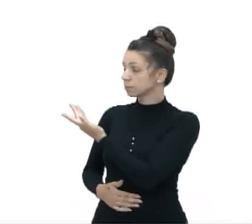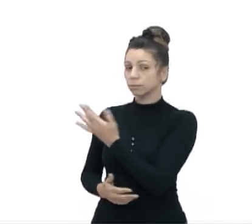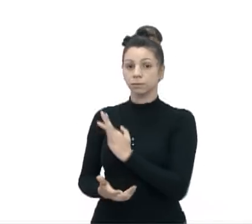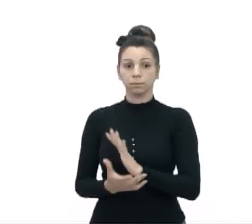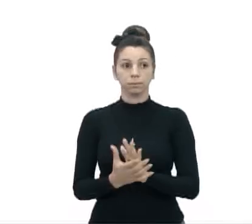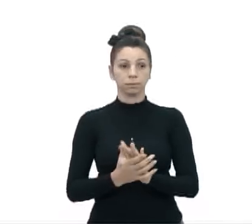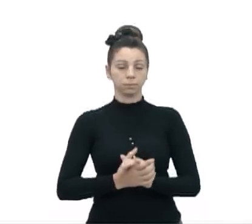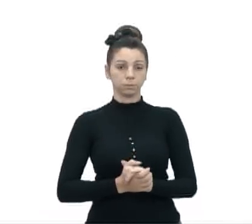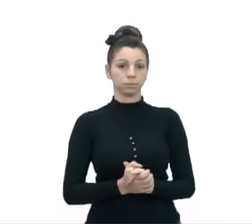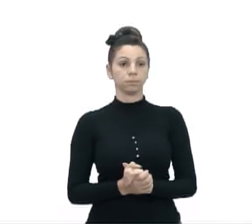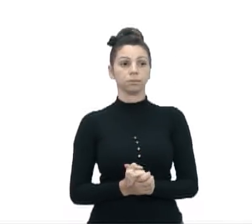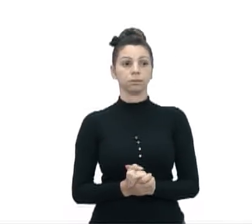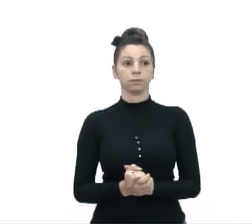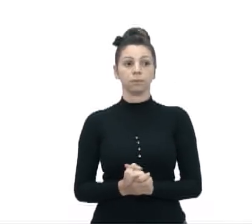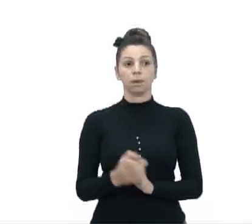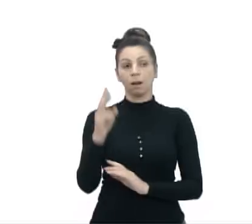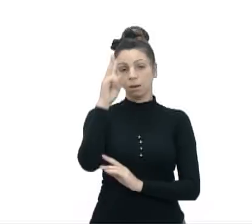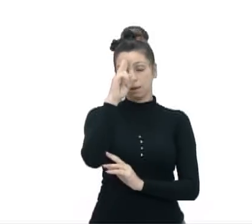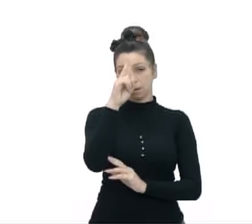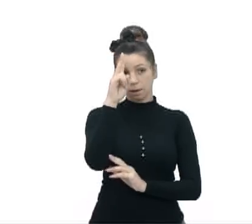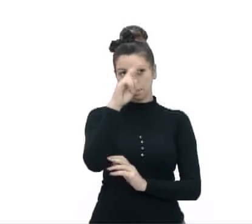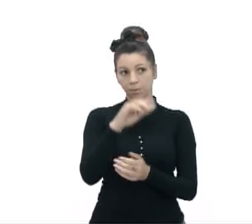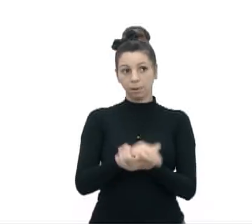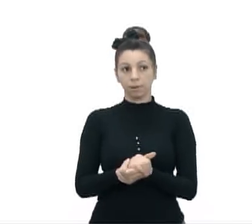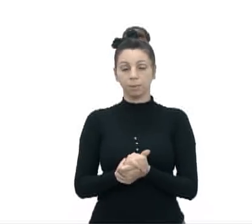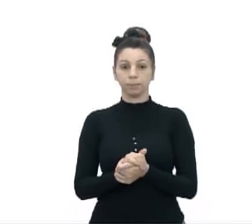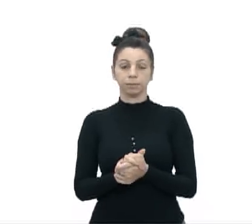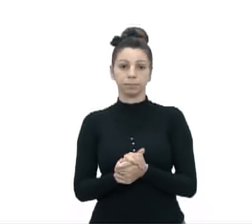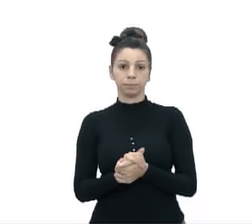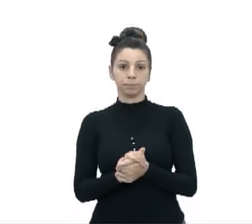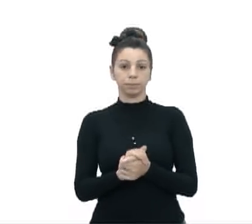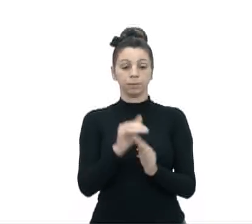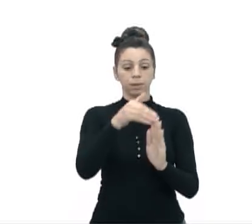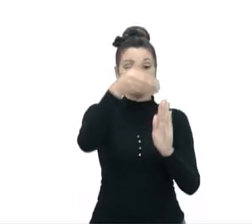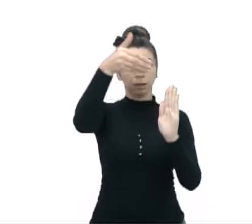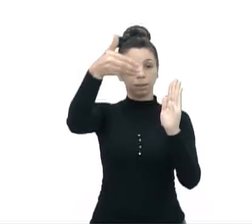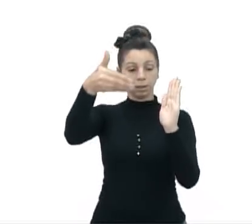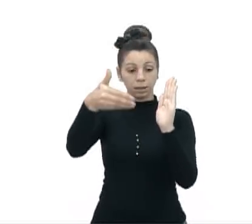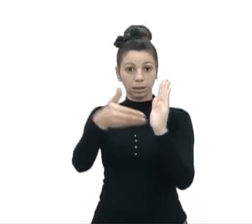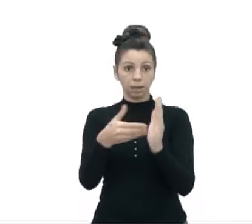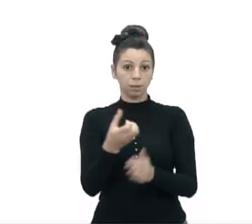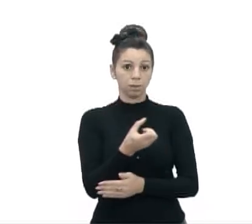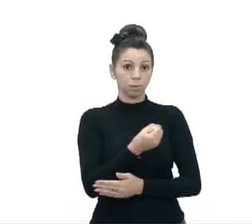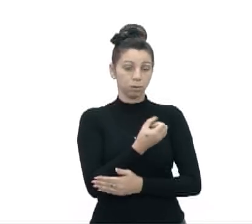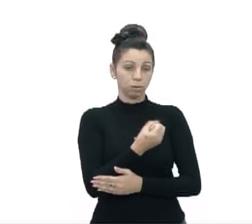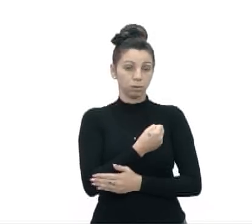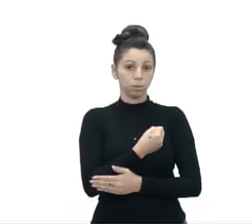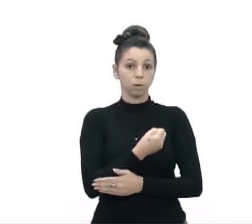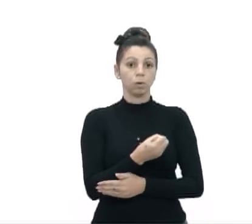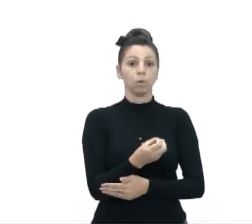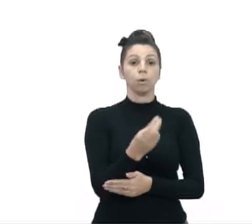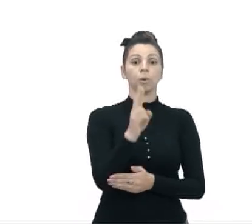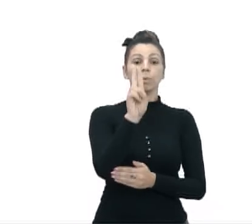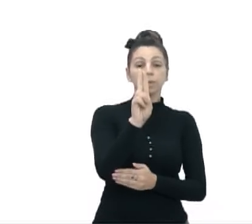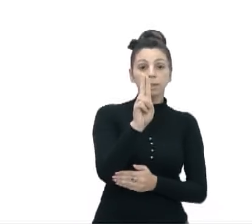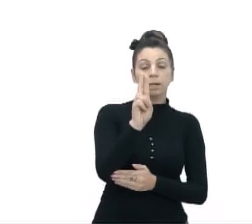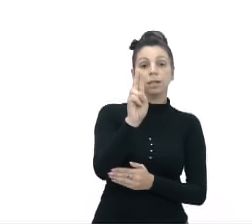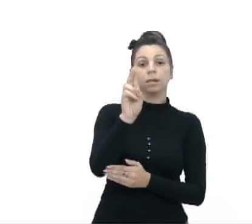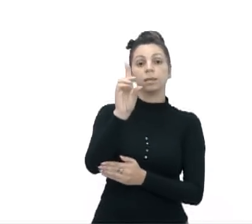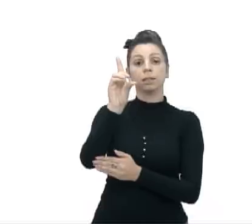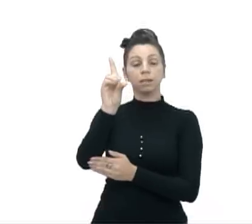e classes. Lembrando que a gente tem a parte inteira do número, que é a unidade,